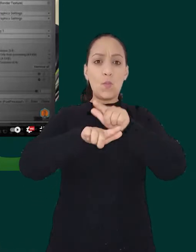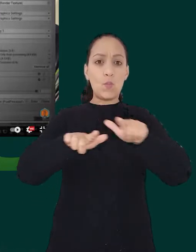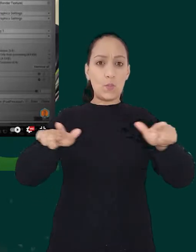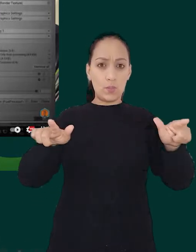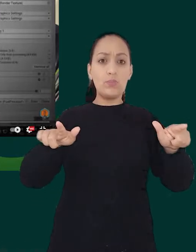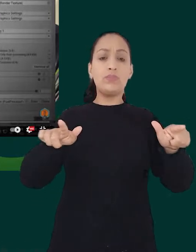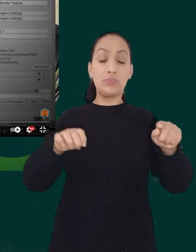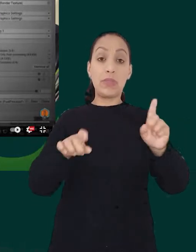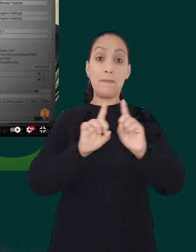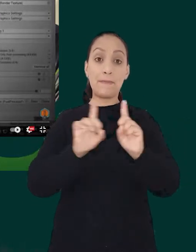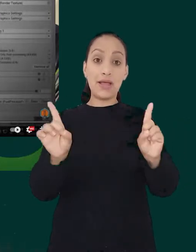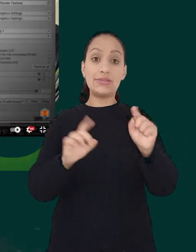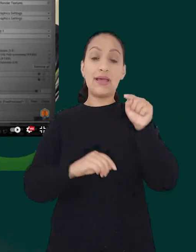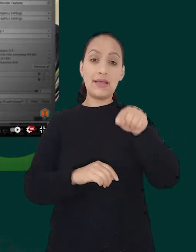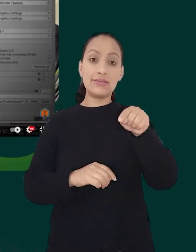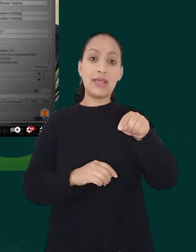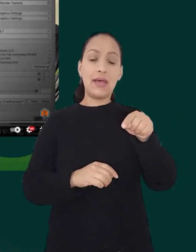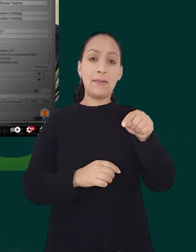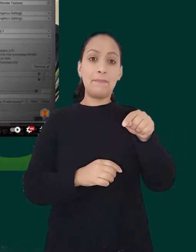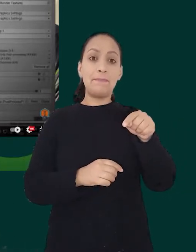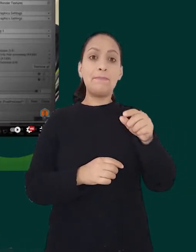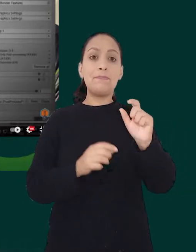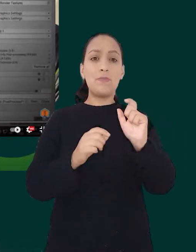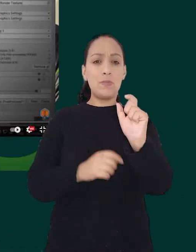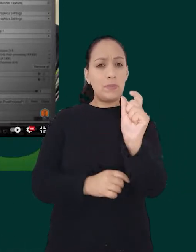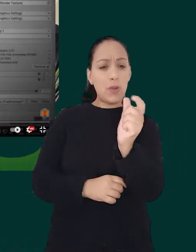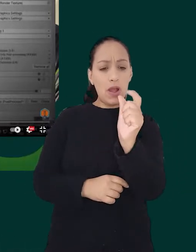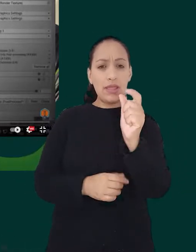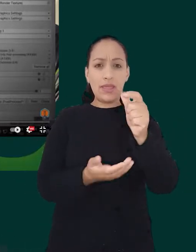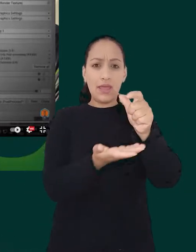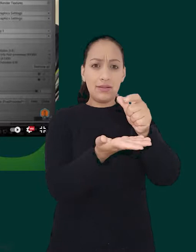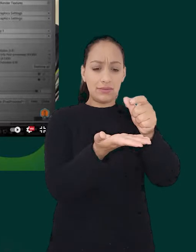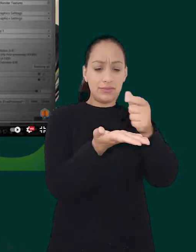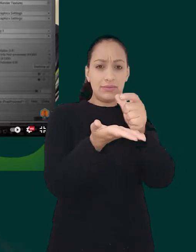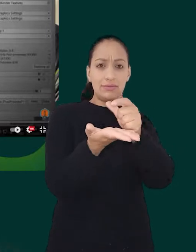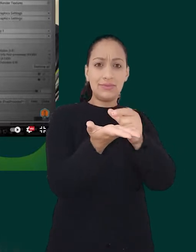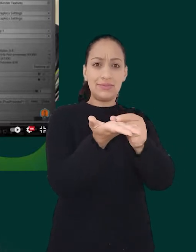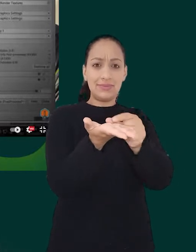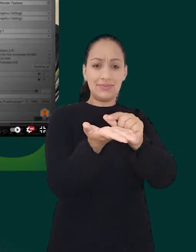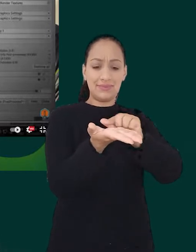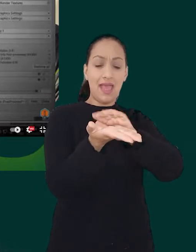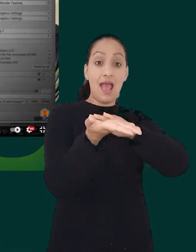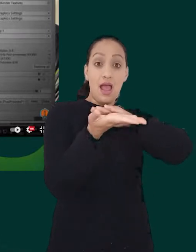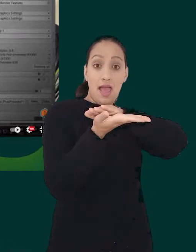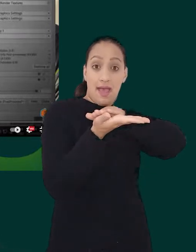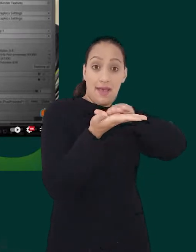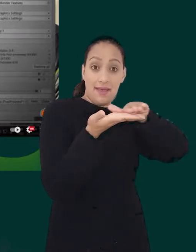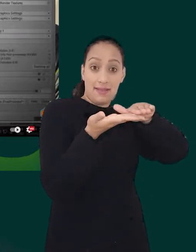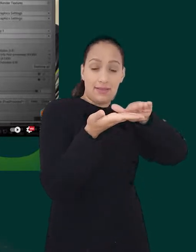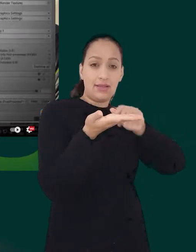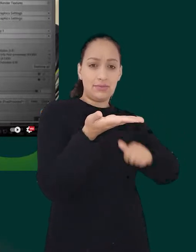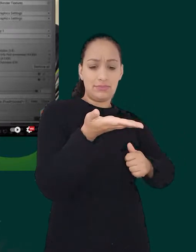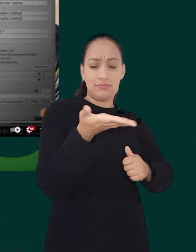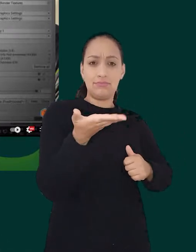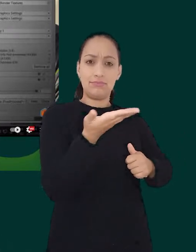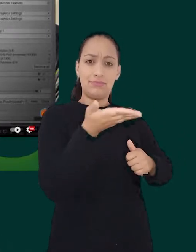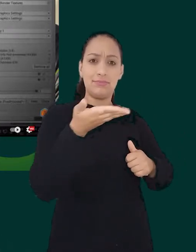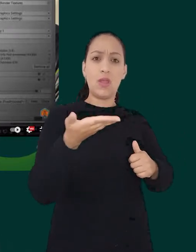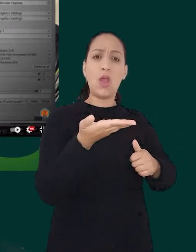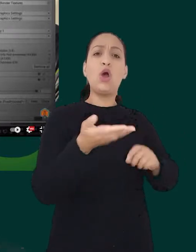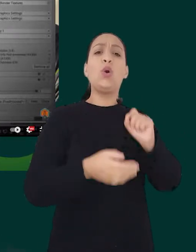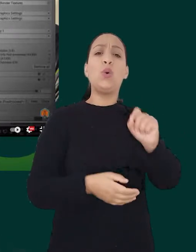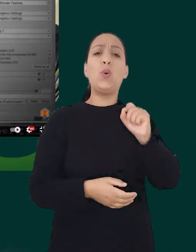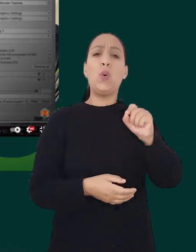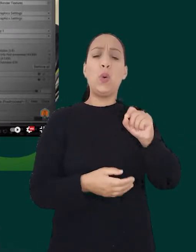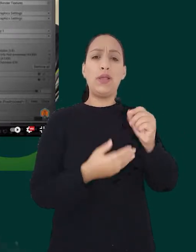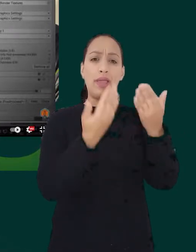essa bolinha, ela está andando por essa plataforma que ela é reta. E o que a máquina do machine